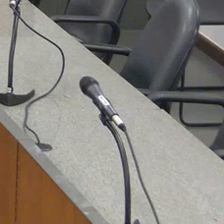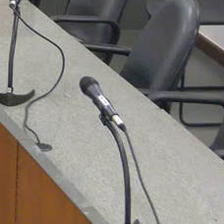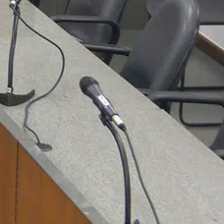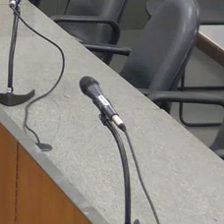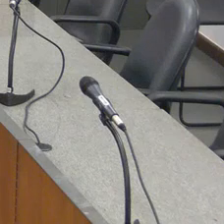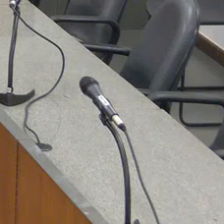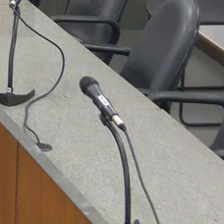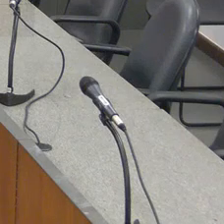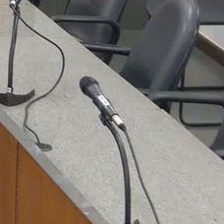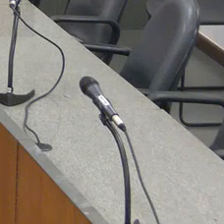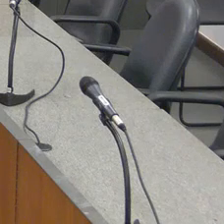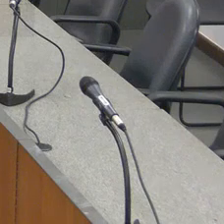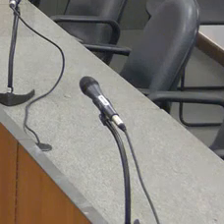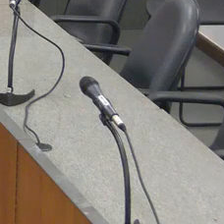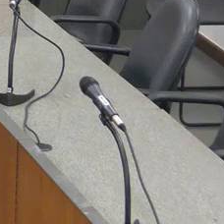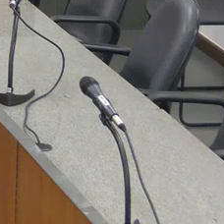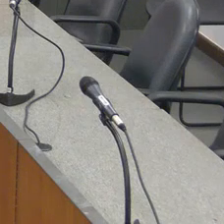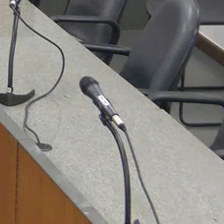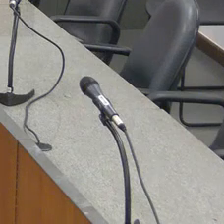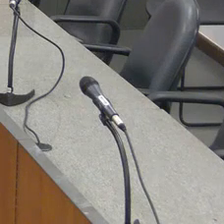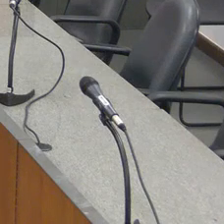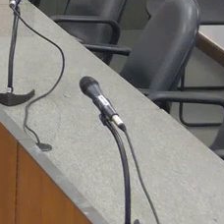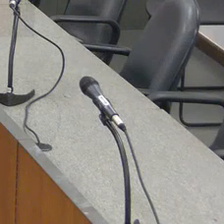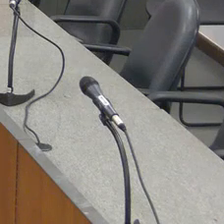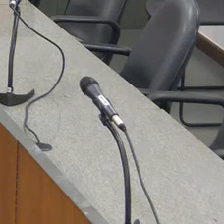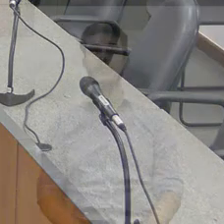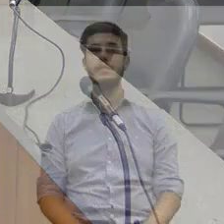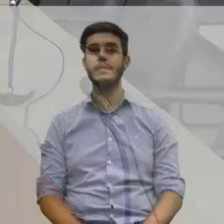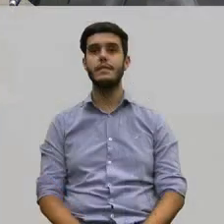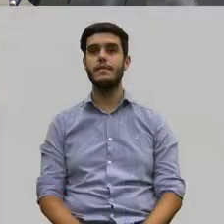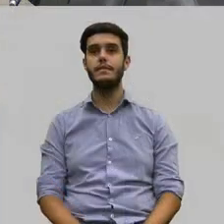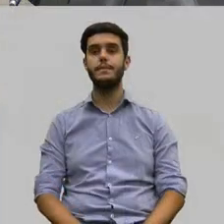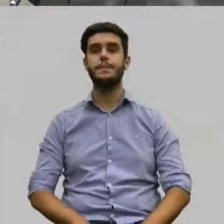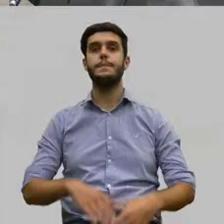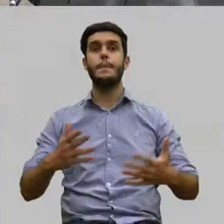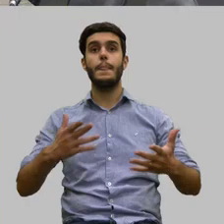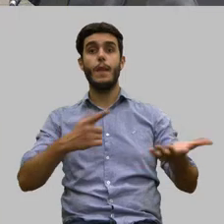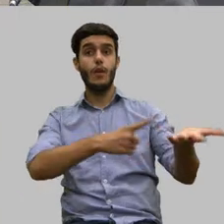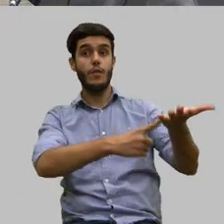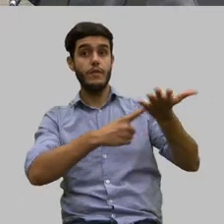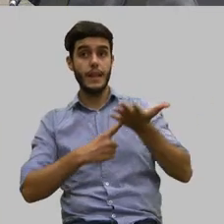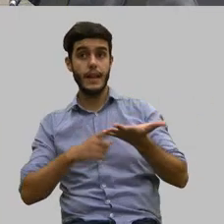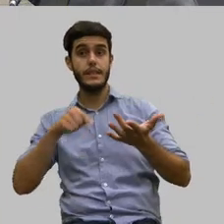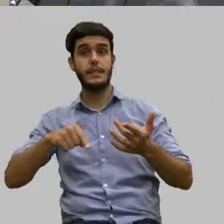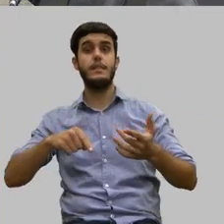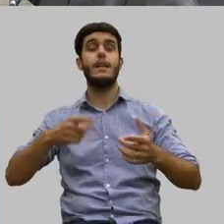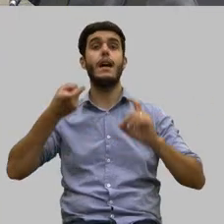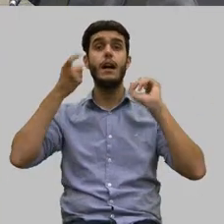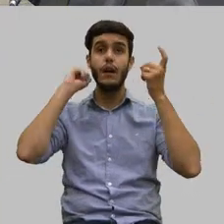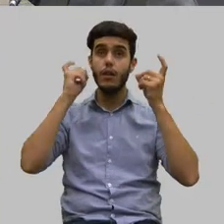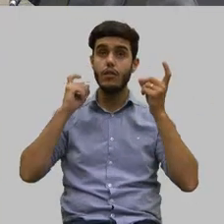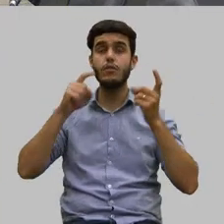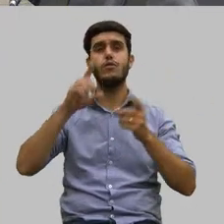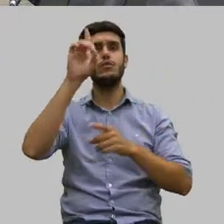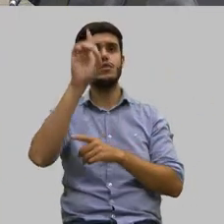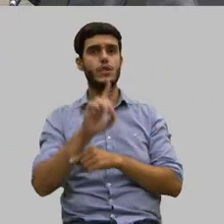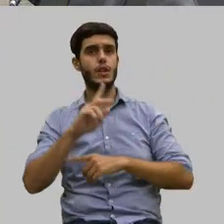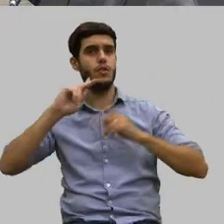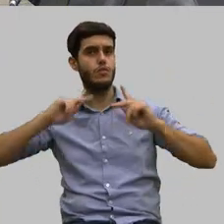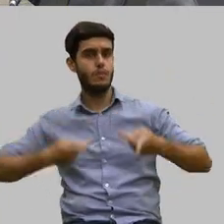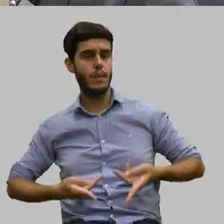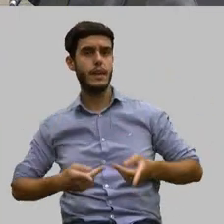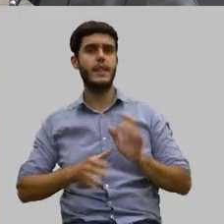Legislativa ordinária da 20ª legislatura foram convidadas para esta reunião as comissões de direitos humanos e defesa de direitos da